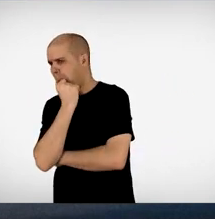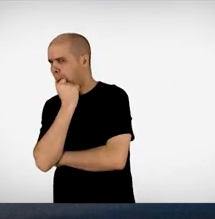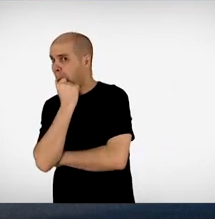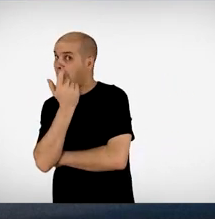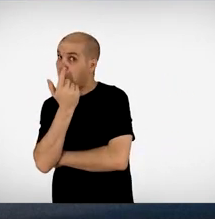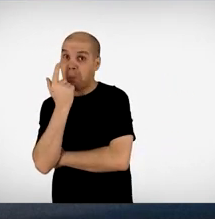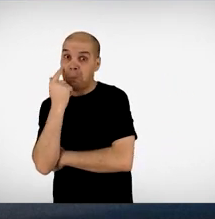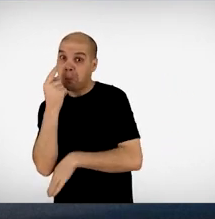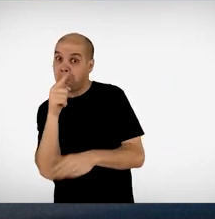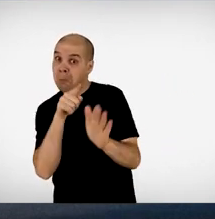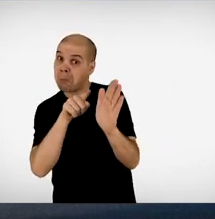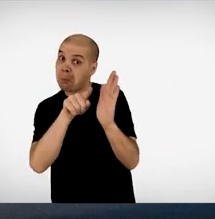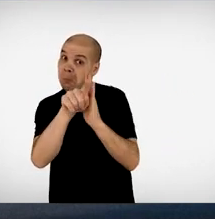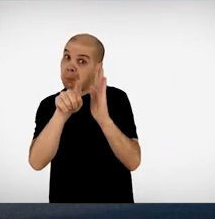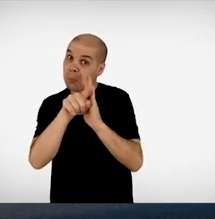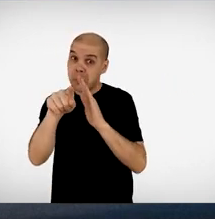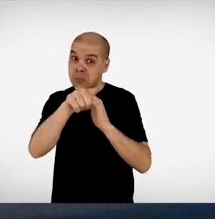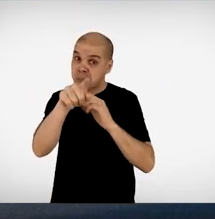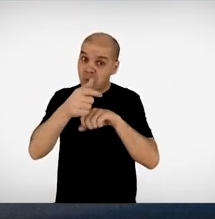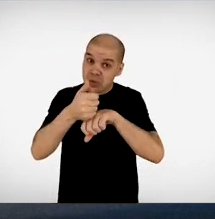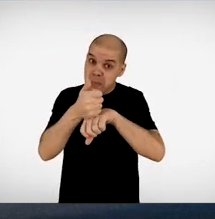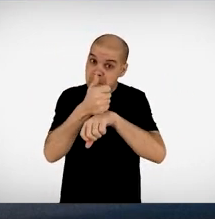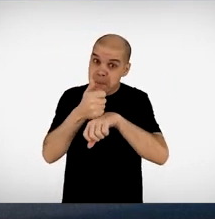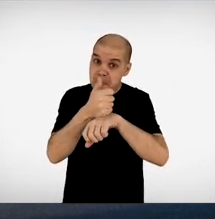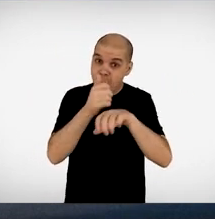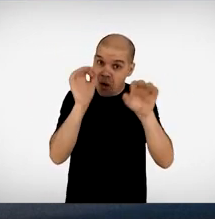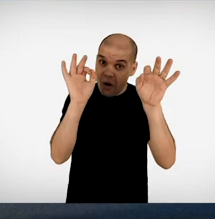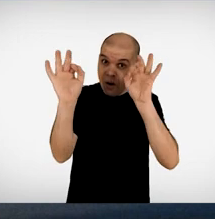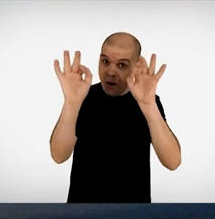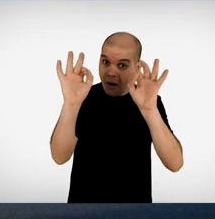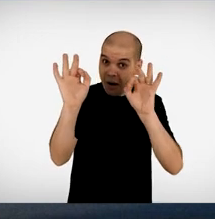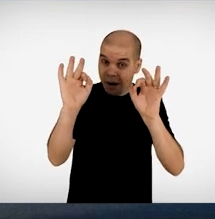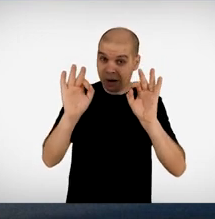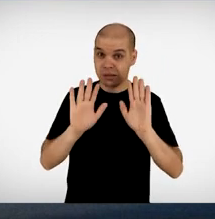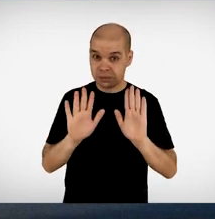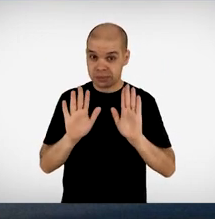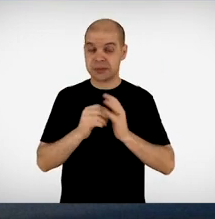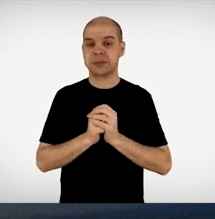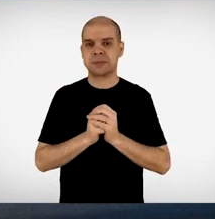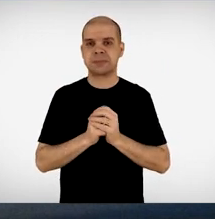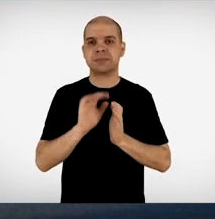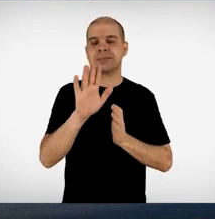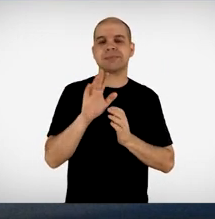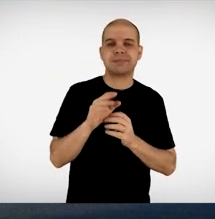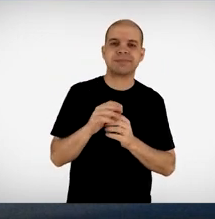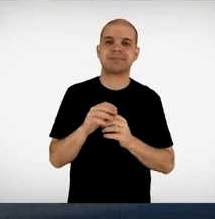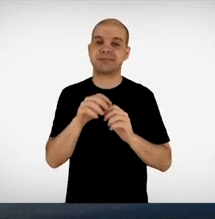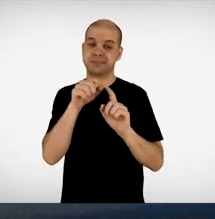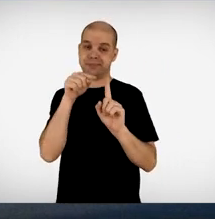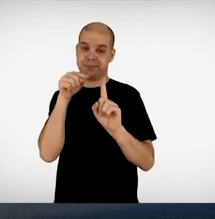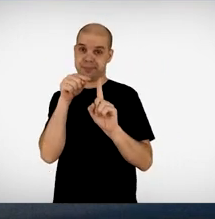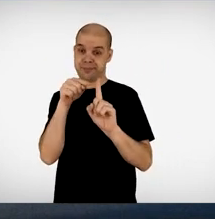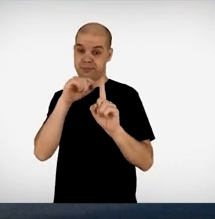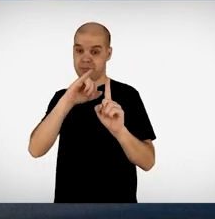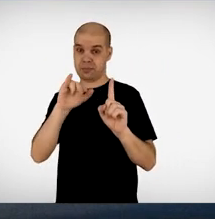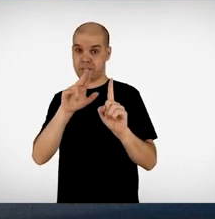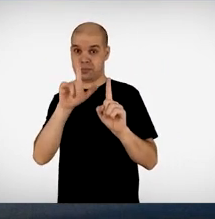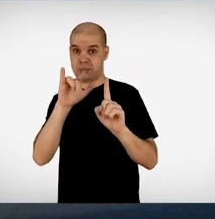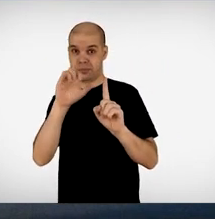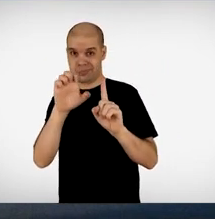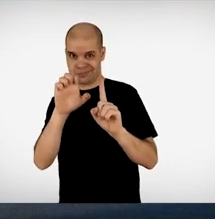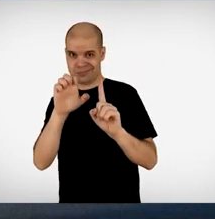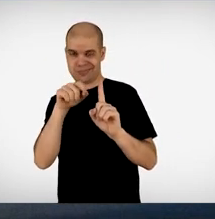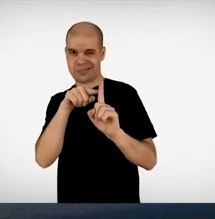Então, primeiro de tudo, vou lançar aqui milhares de perguntas, né? Então, primeiro, se esse pai tão